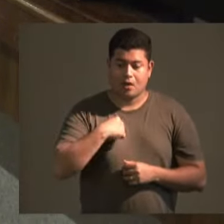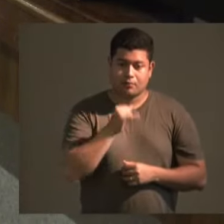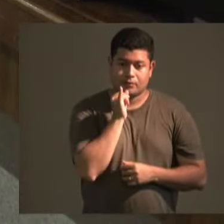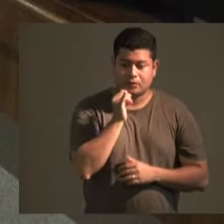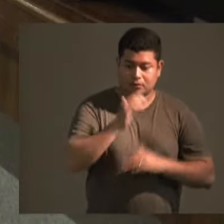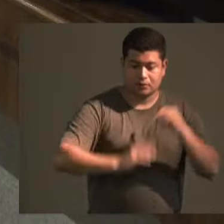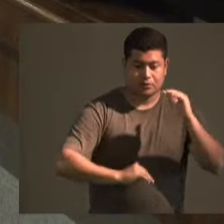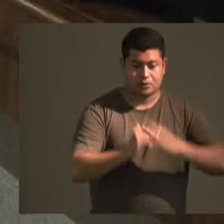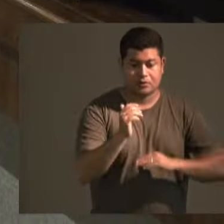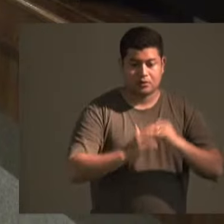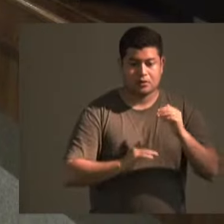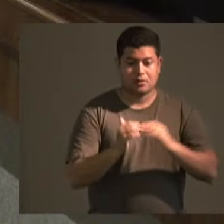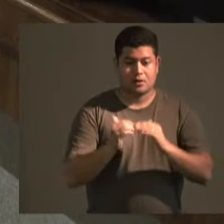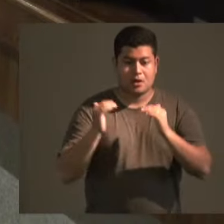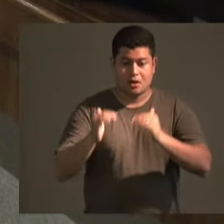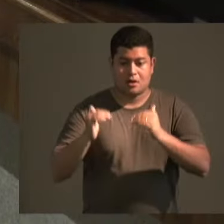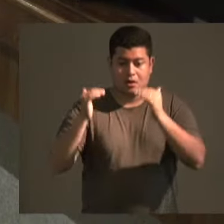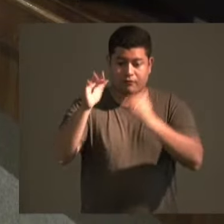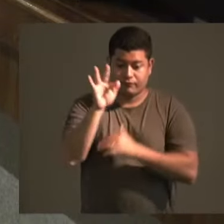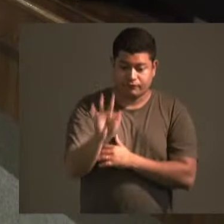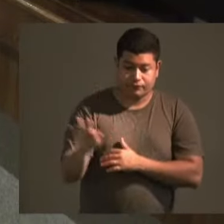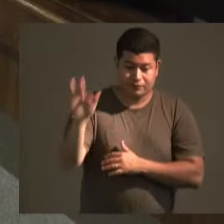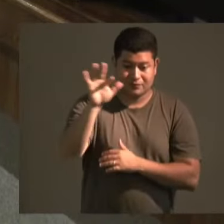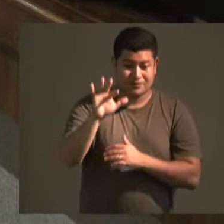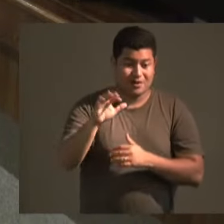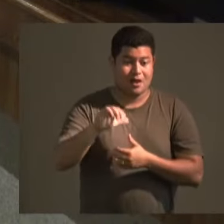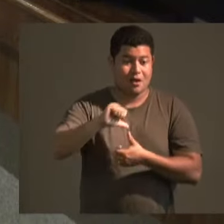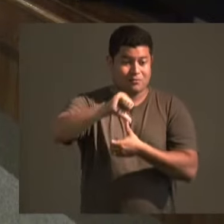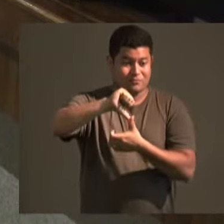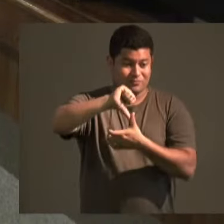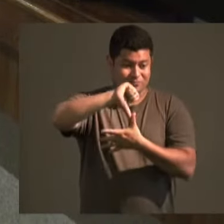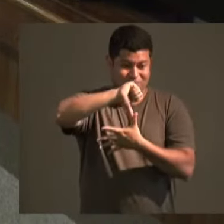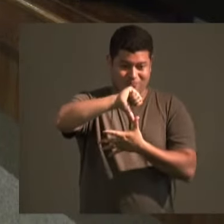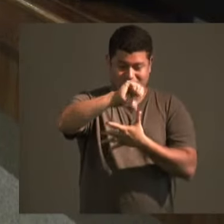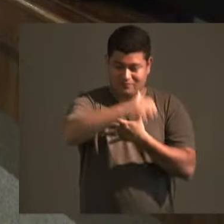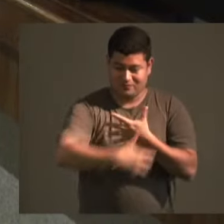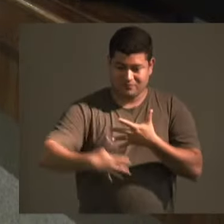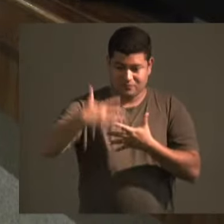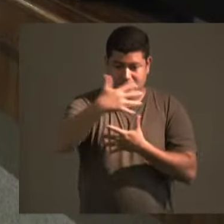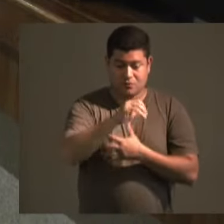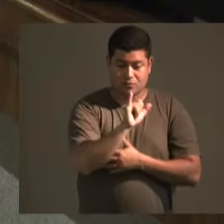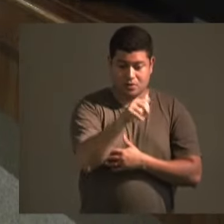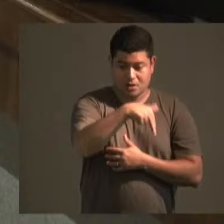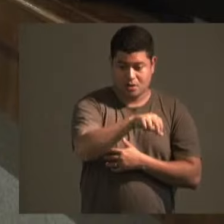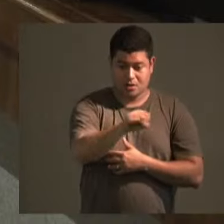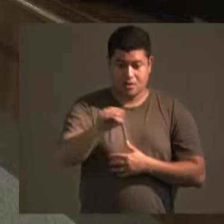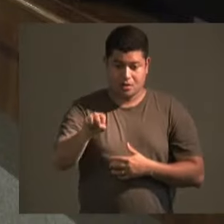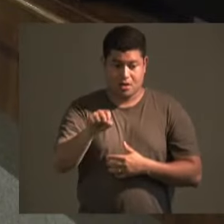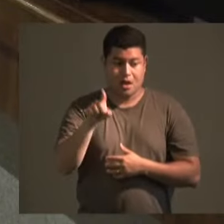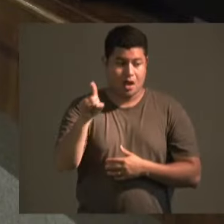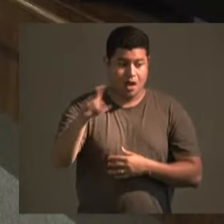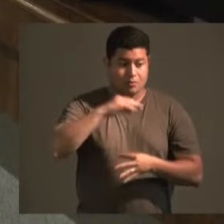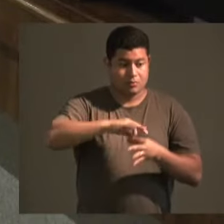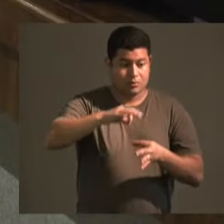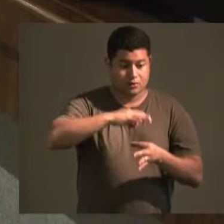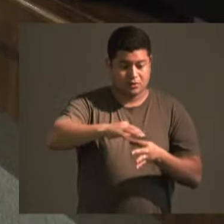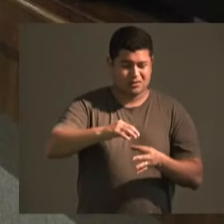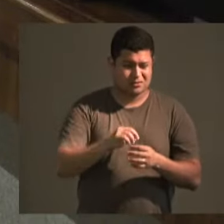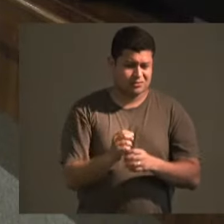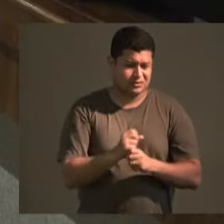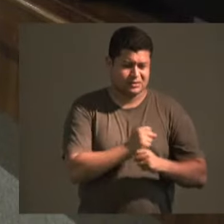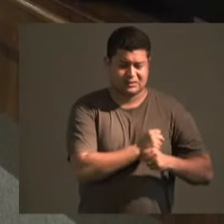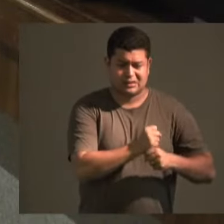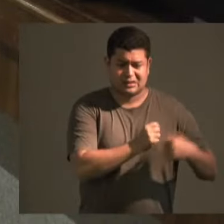na autarquia federal, a maior autarquia federal da América Latina, né, que é o INSS. É uma instituição que já tem há mais